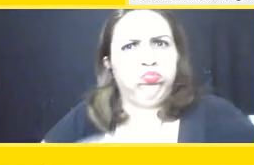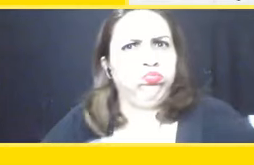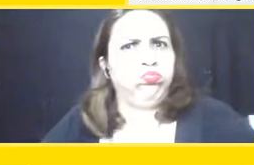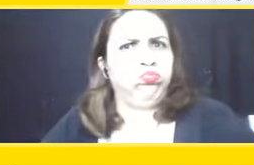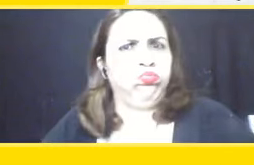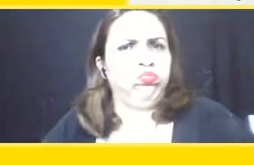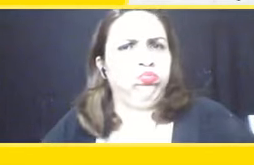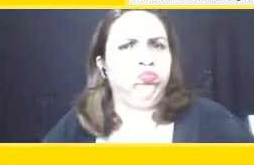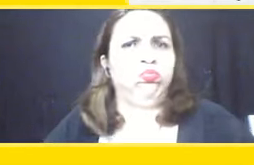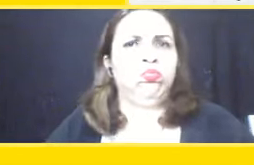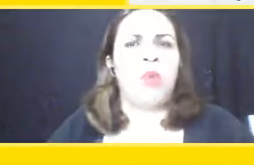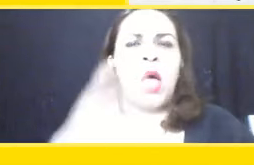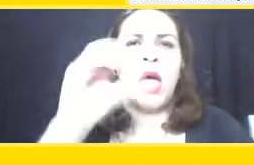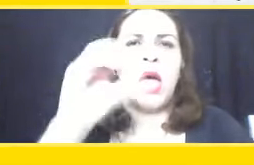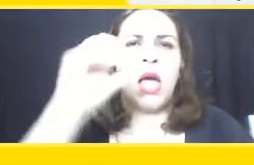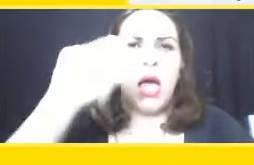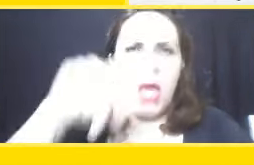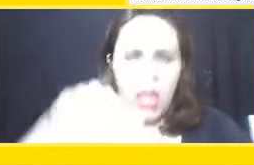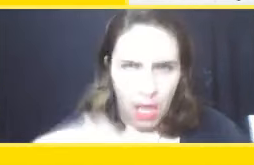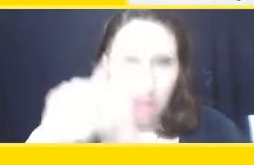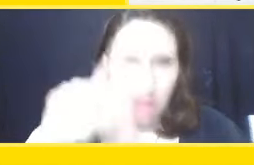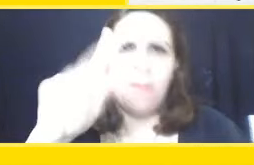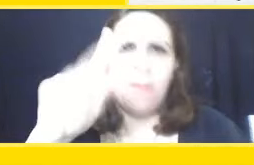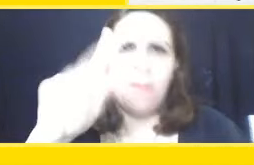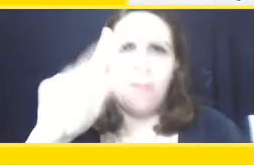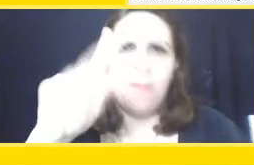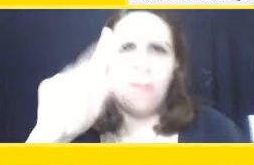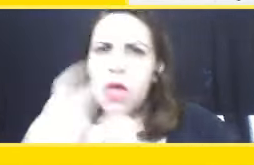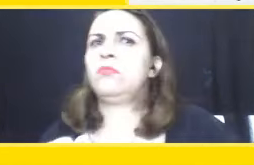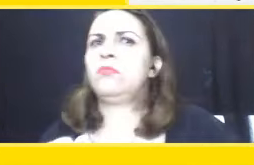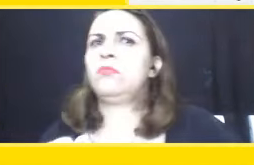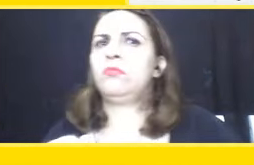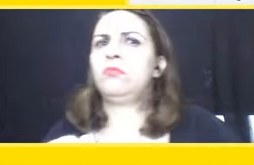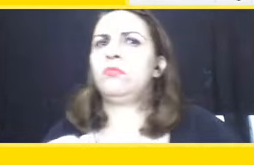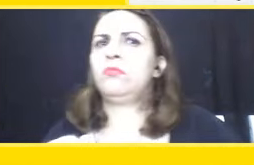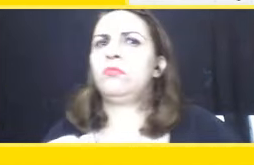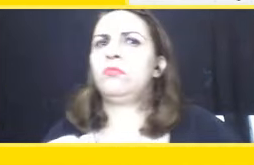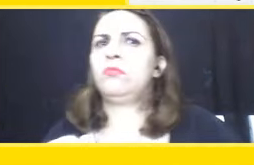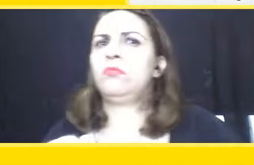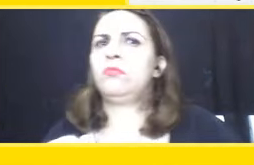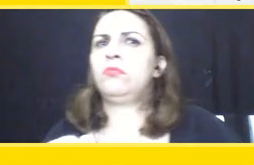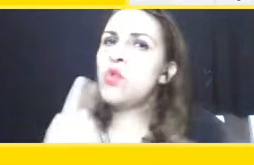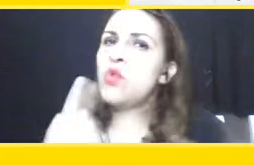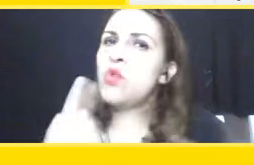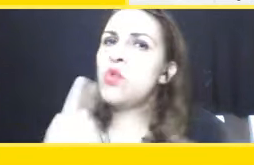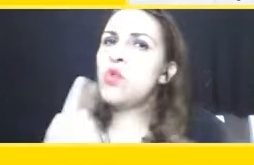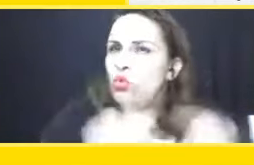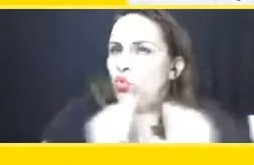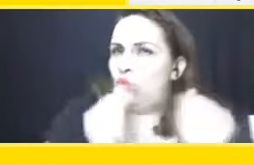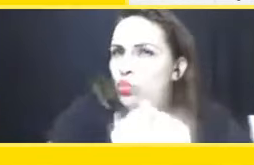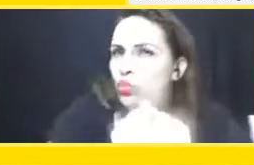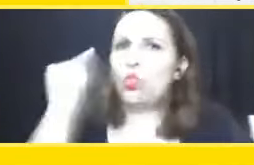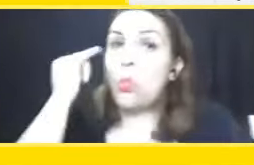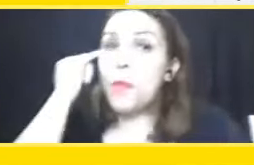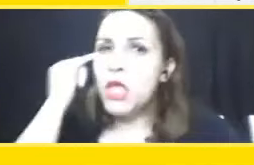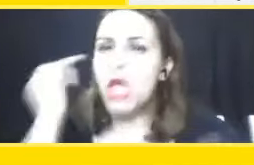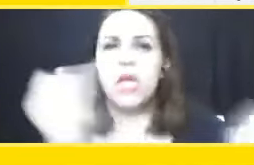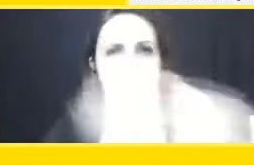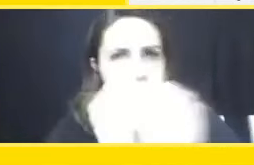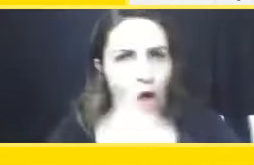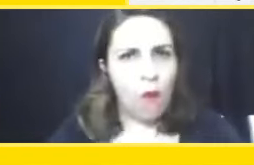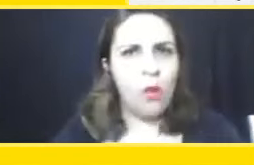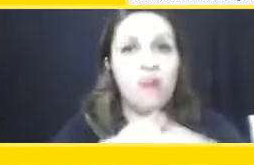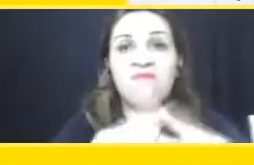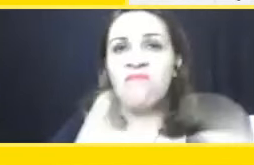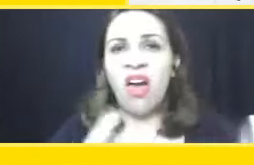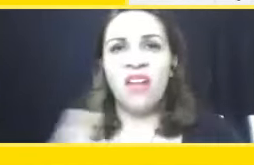perto do Hospital de Ceilândia, mas o local eu não sei exatamente. Mas foi noticiado, inclusive, saiu em toda a imprensa, né?